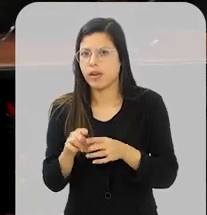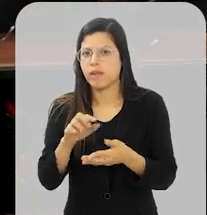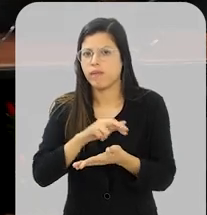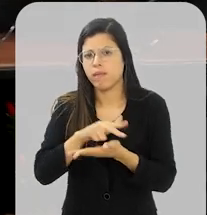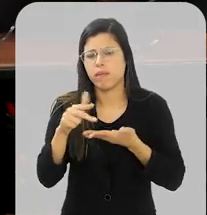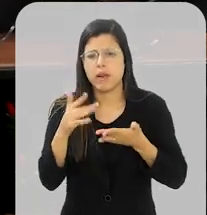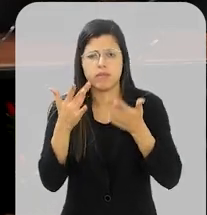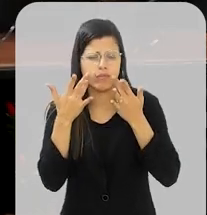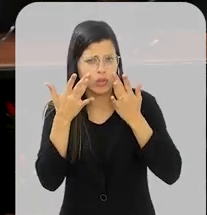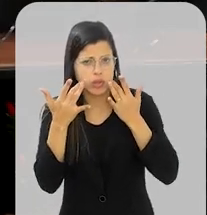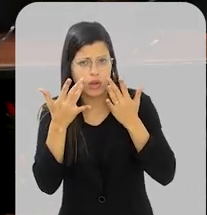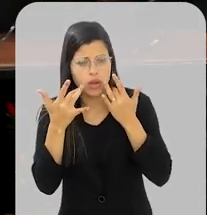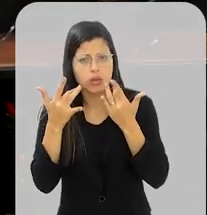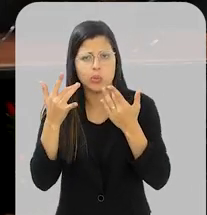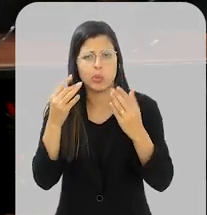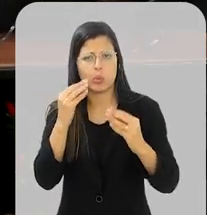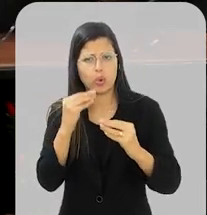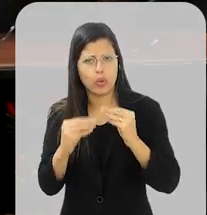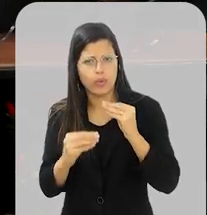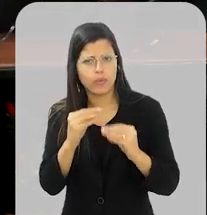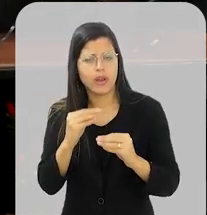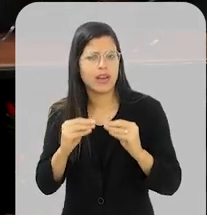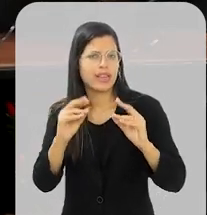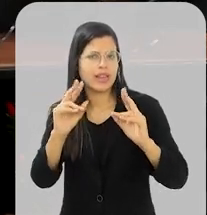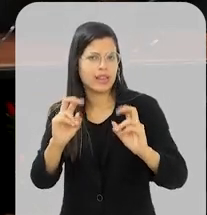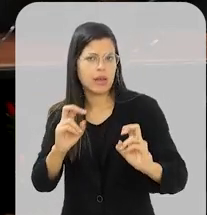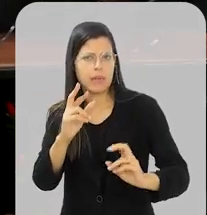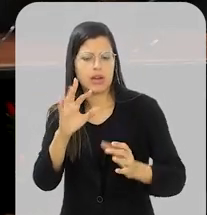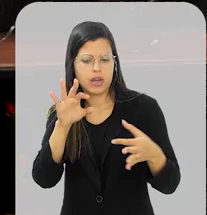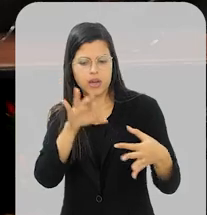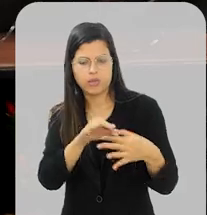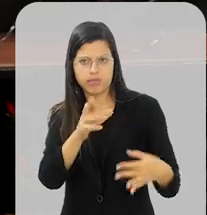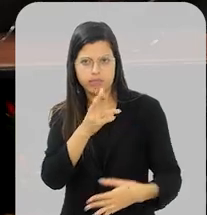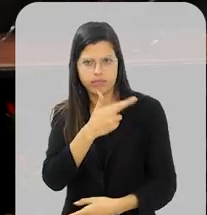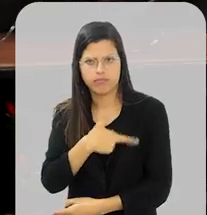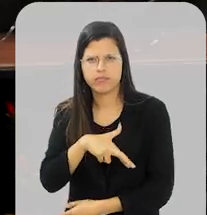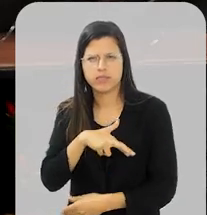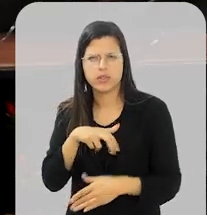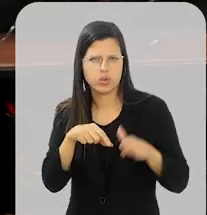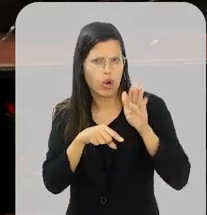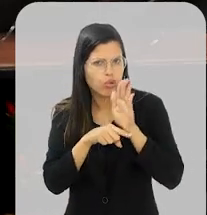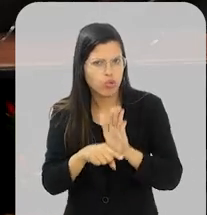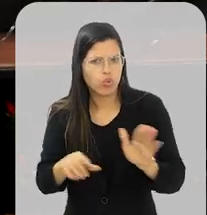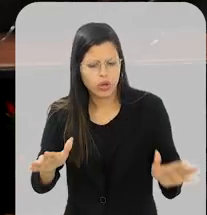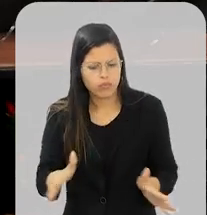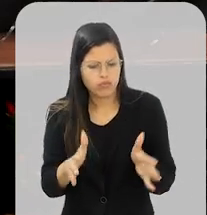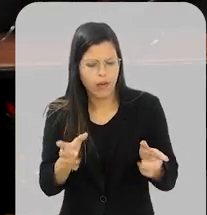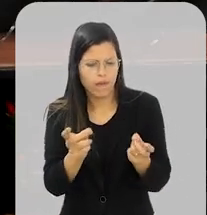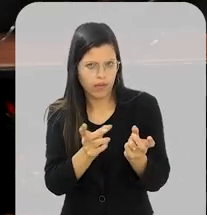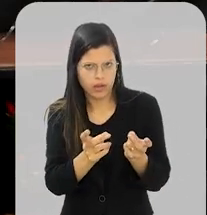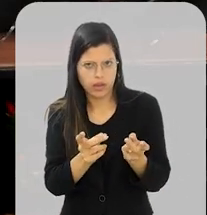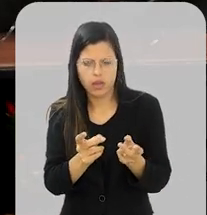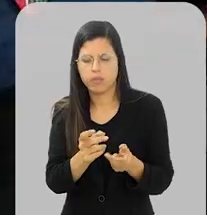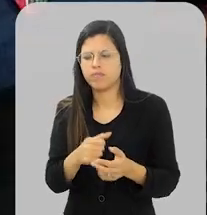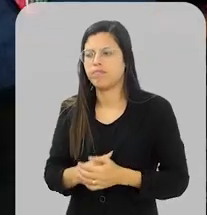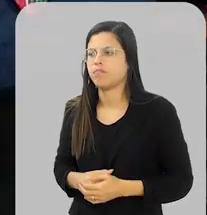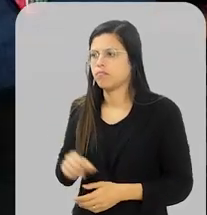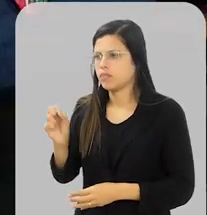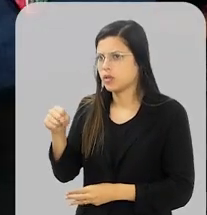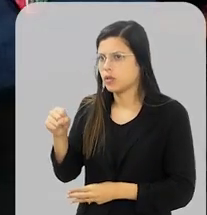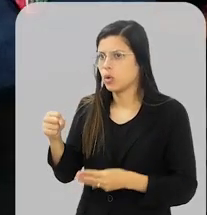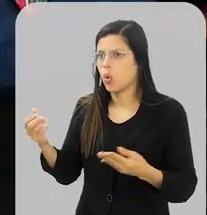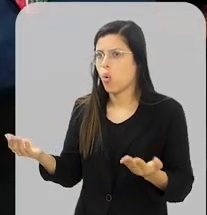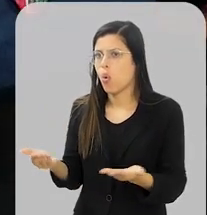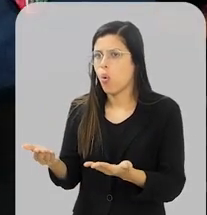várias peças e novelas com temas religiosos. Isso sim. Ajudou, impulsionou a venda? Sim,